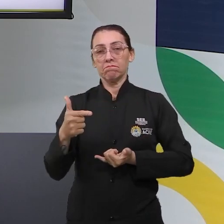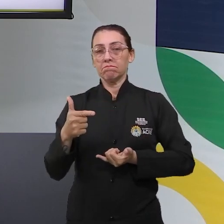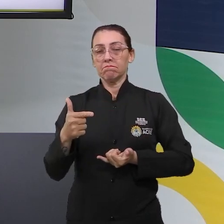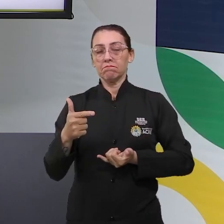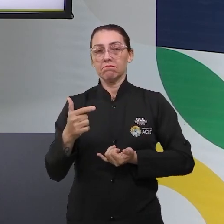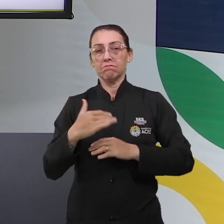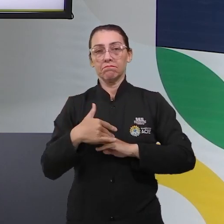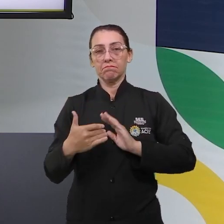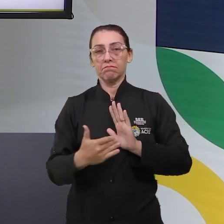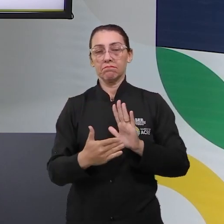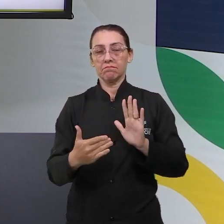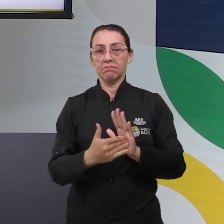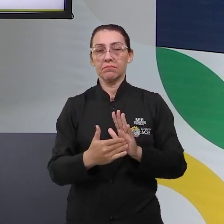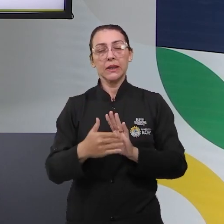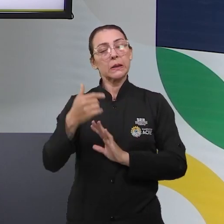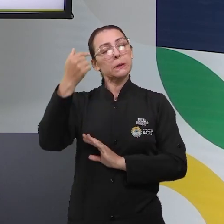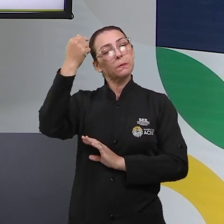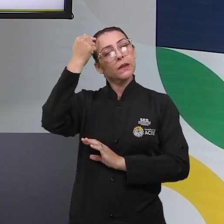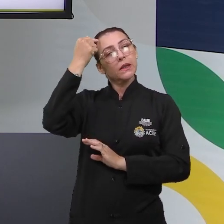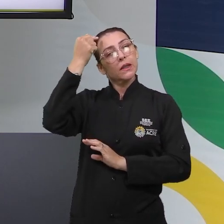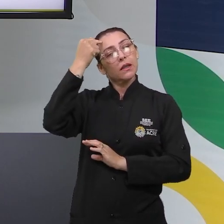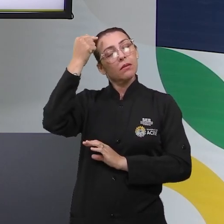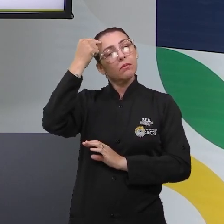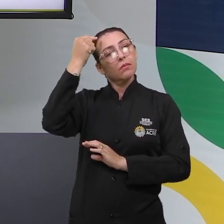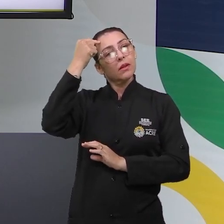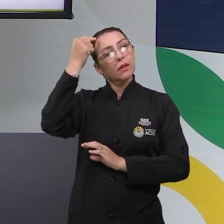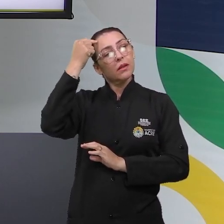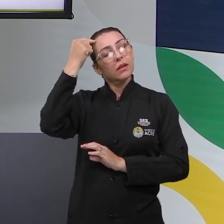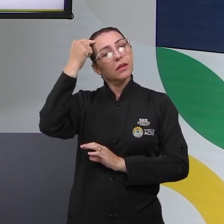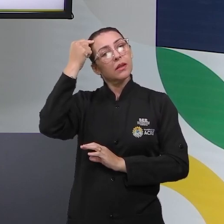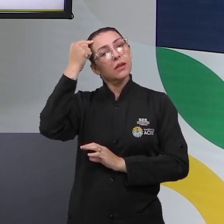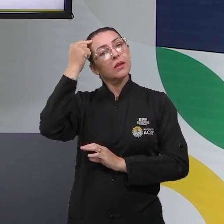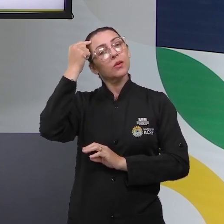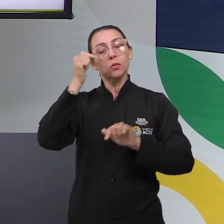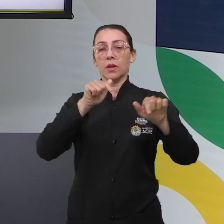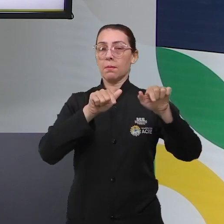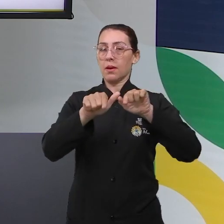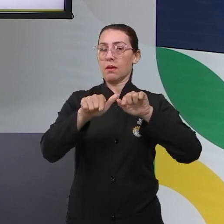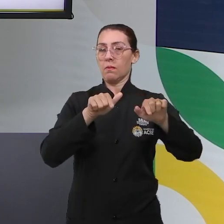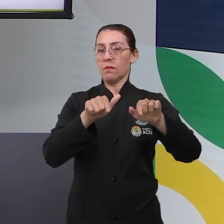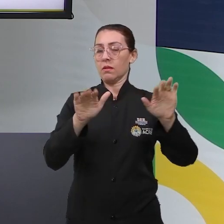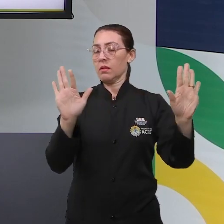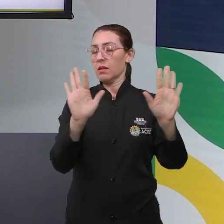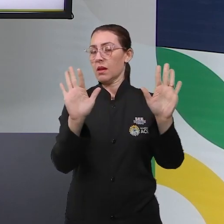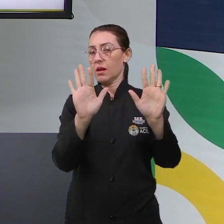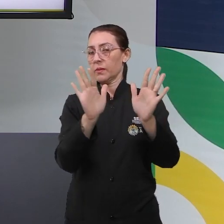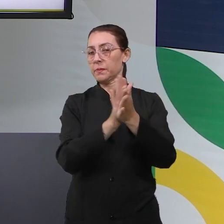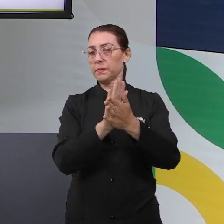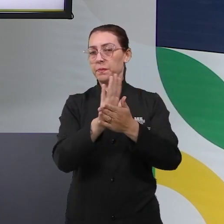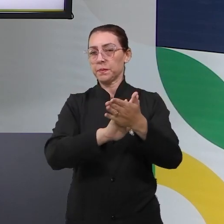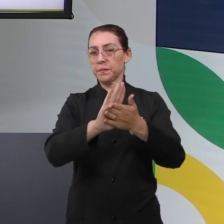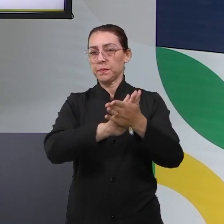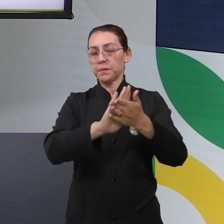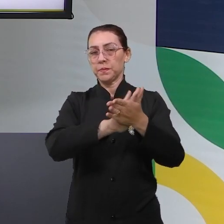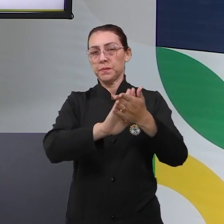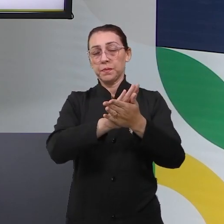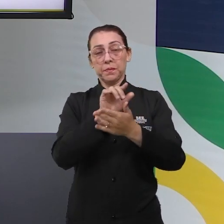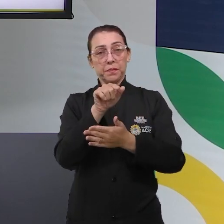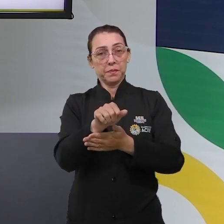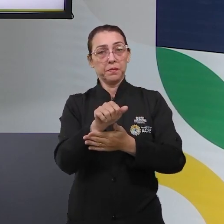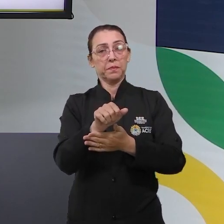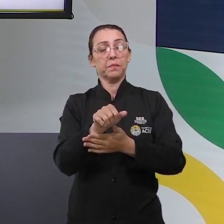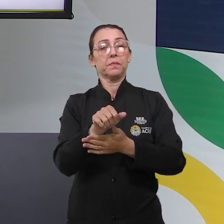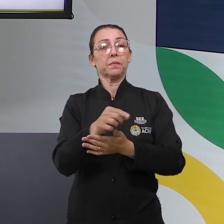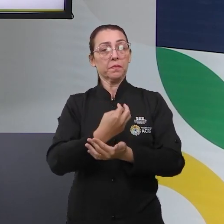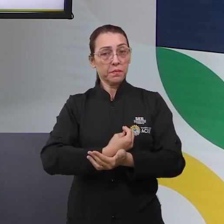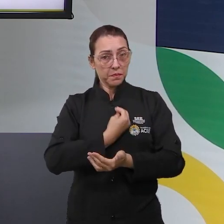toda essa reflexão acerca de uma atividade laboral, de trabalho. Ou seja, é uma forma de você sobreviver,